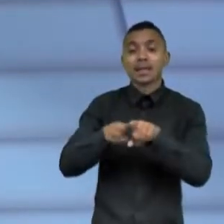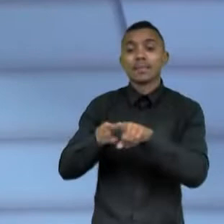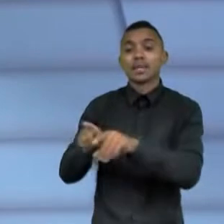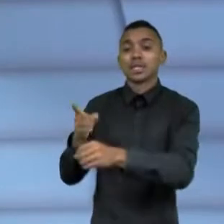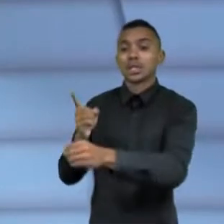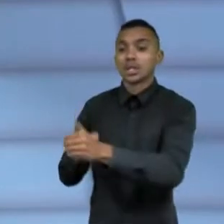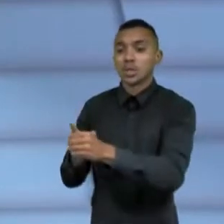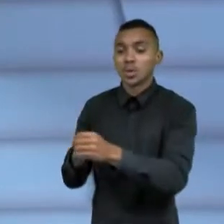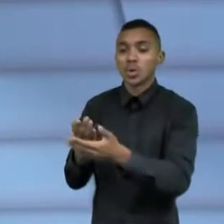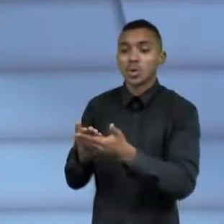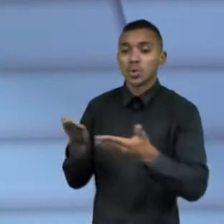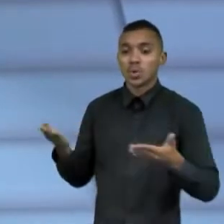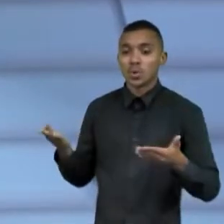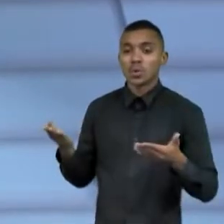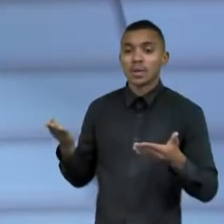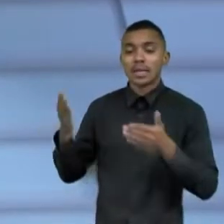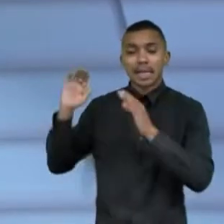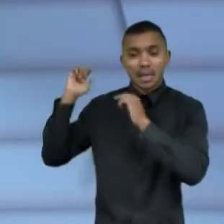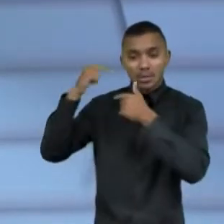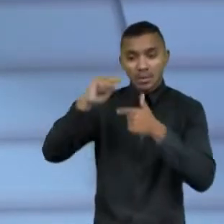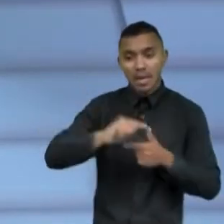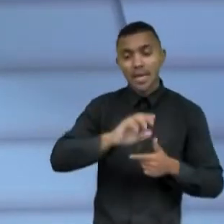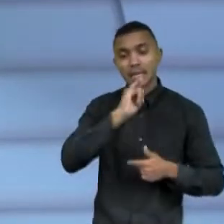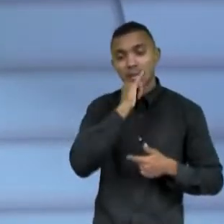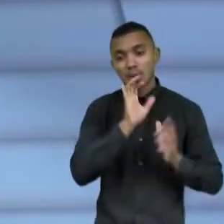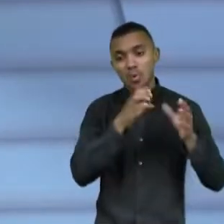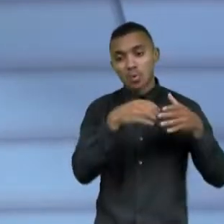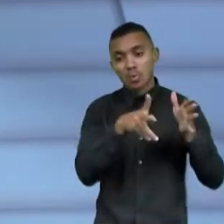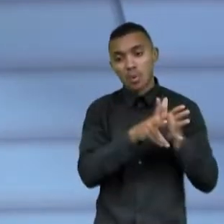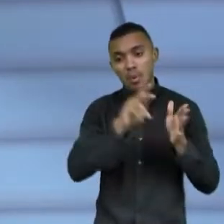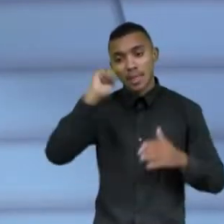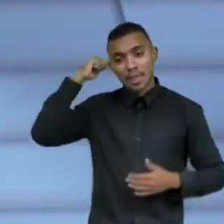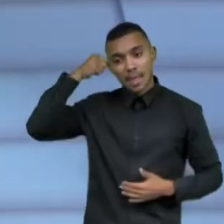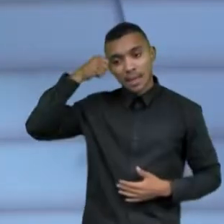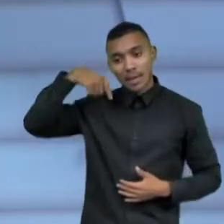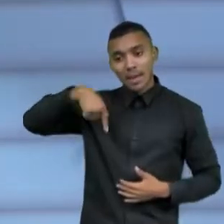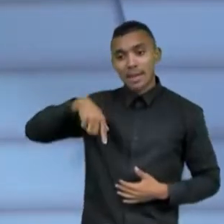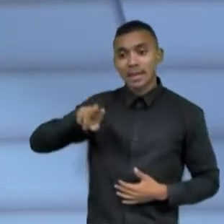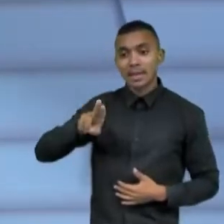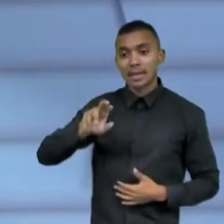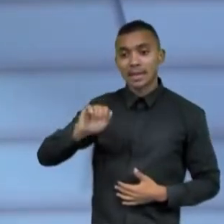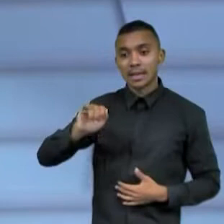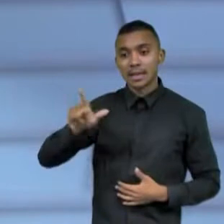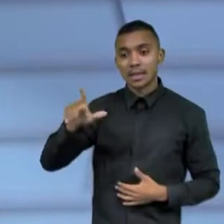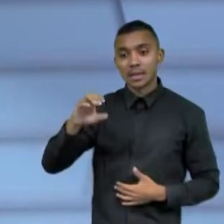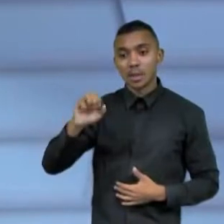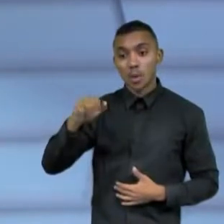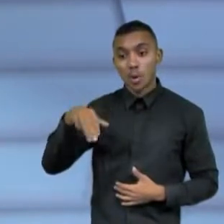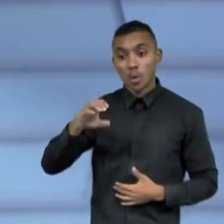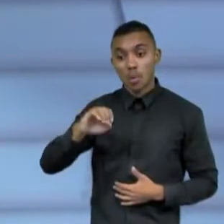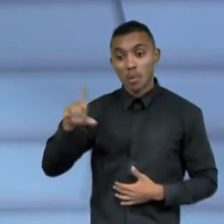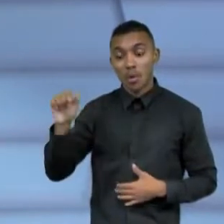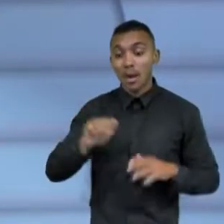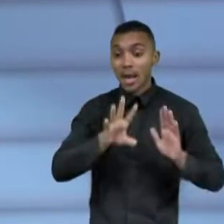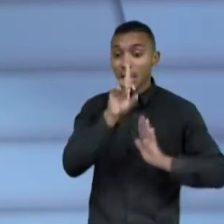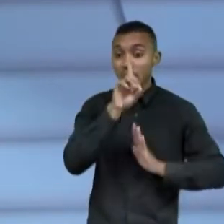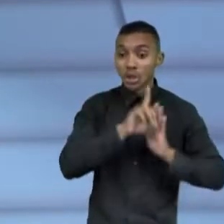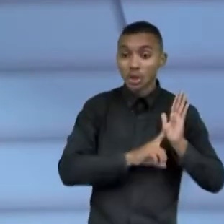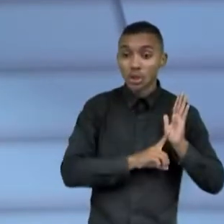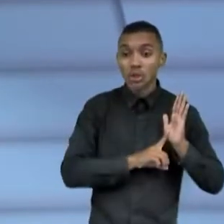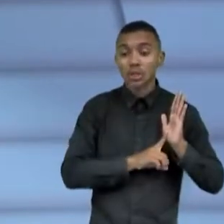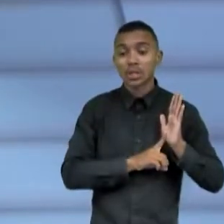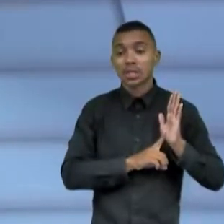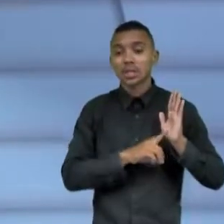rural, tradicional, como no caso das comunidades quilombolas, a rotina de violação de direitos, de questionamento